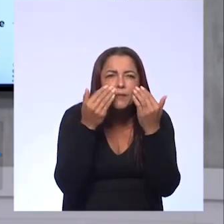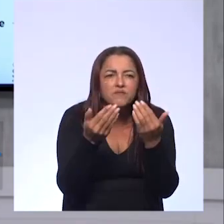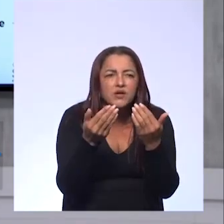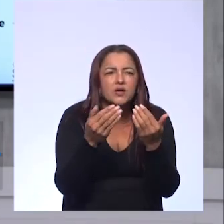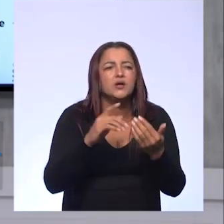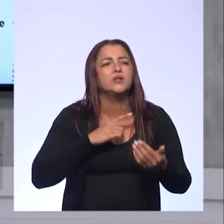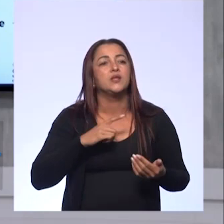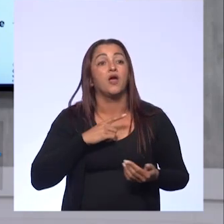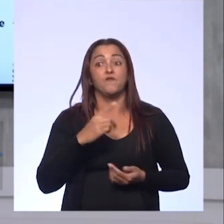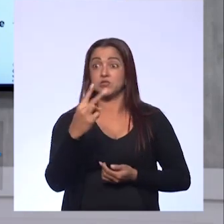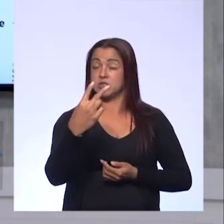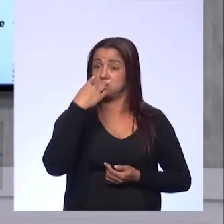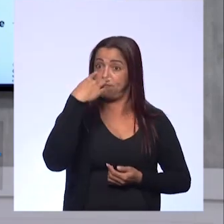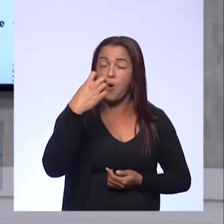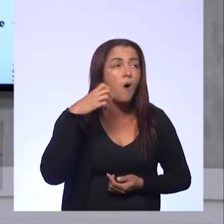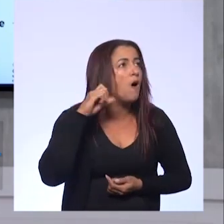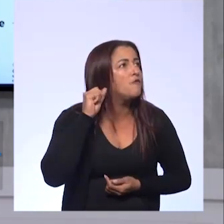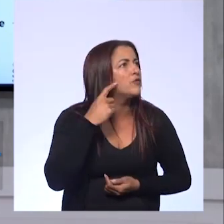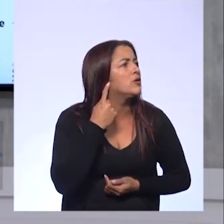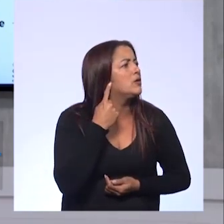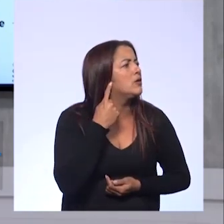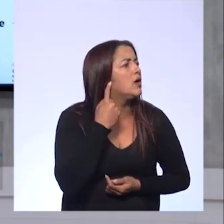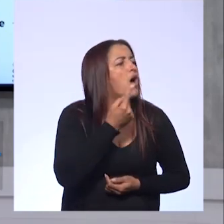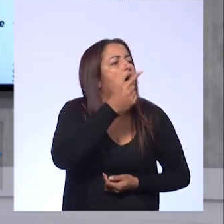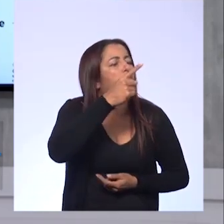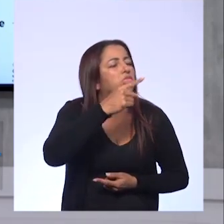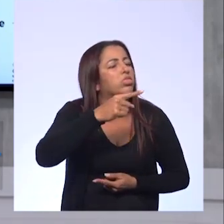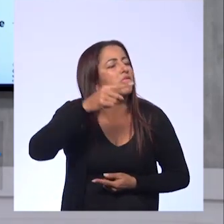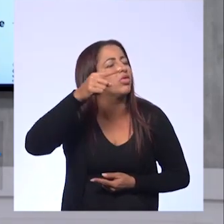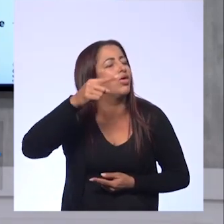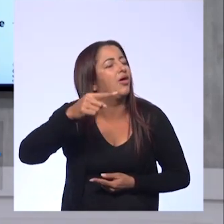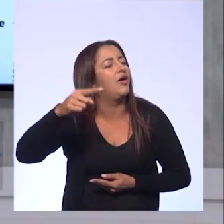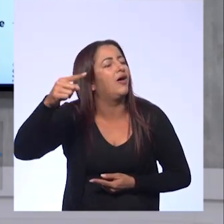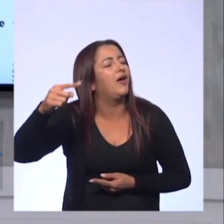vocês viu porque sou uma onde